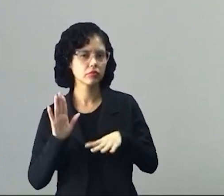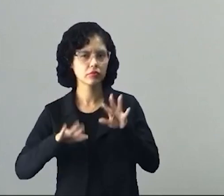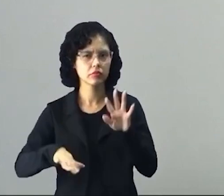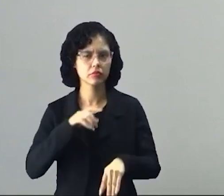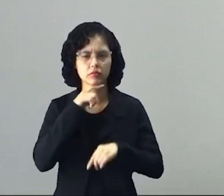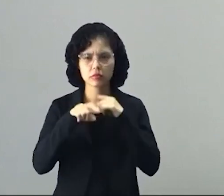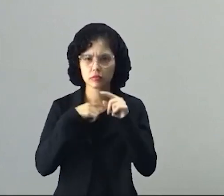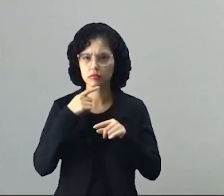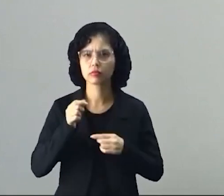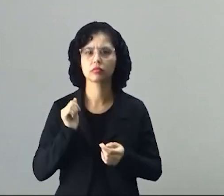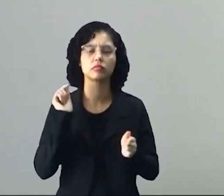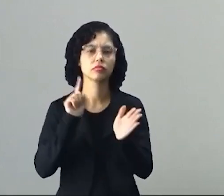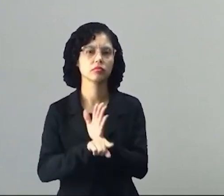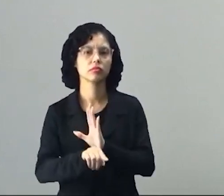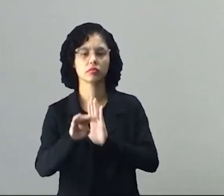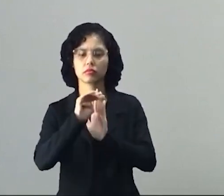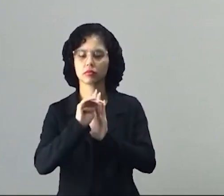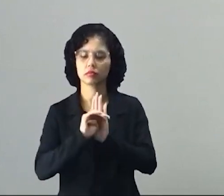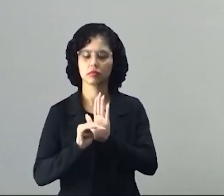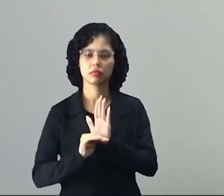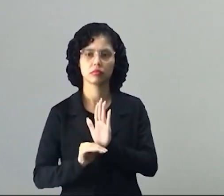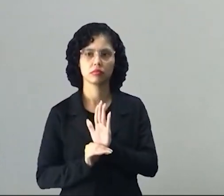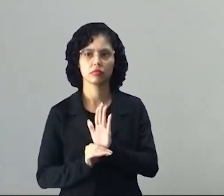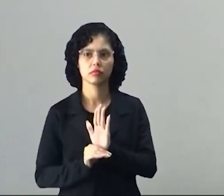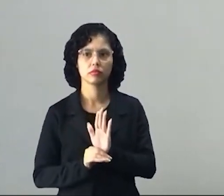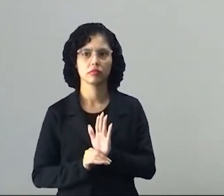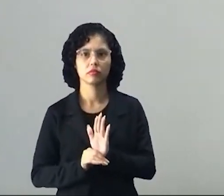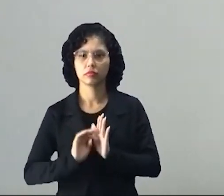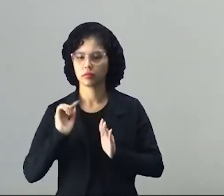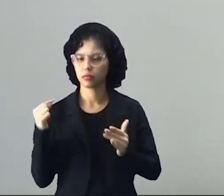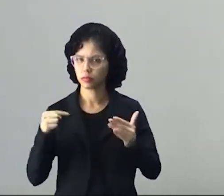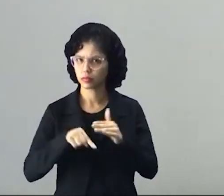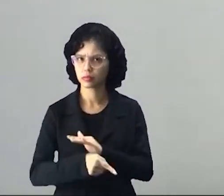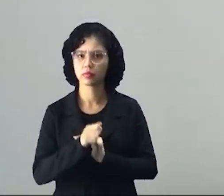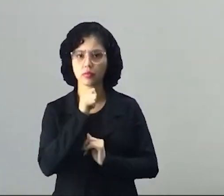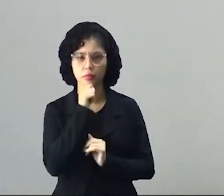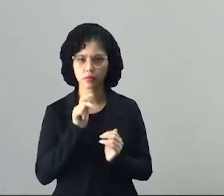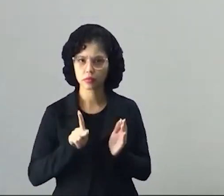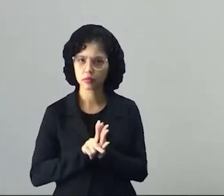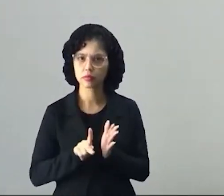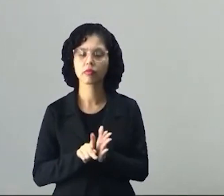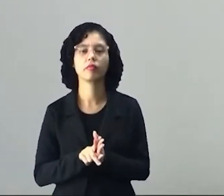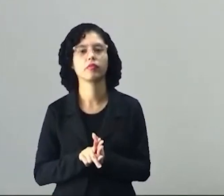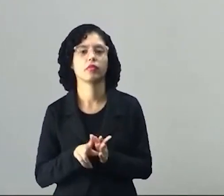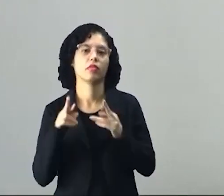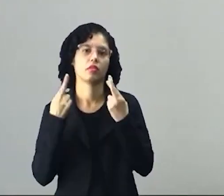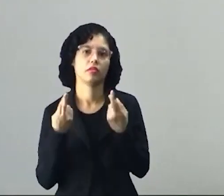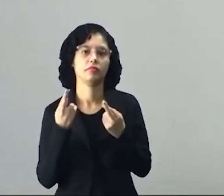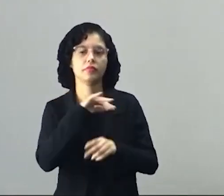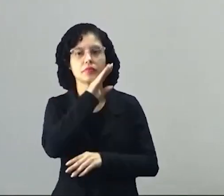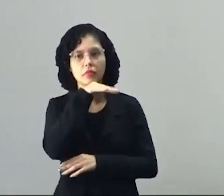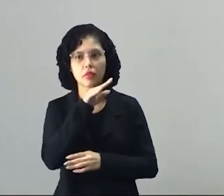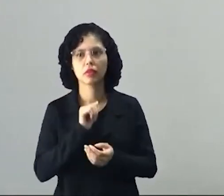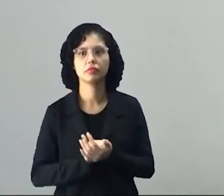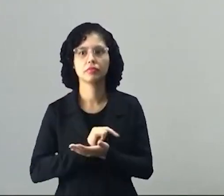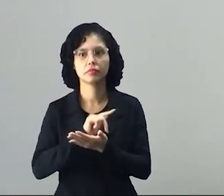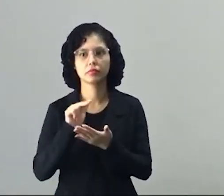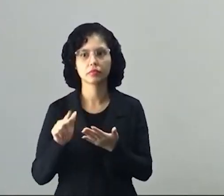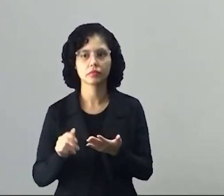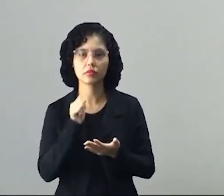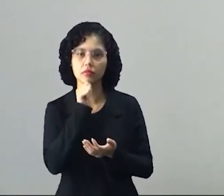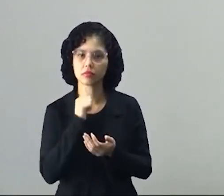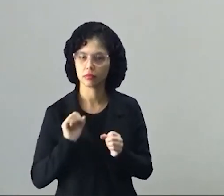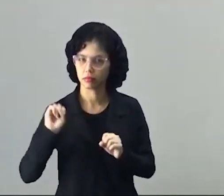tem uma dúvida sobre essa questão da classificação. Moxa, mas não está dentro do reino dos animais, eu tenho tanta variação assim. Isso vai acontecer